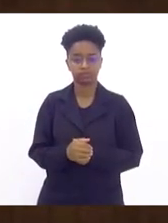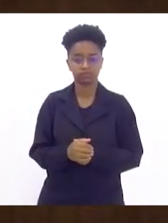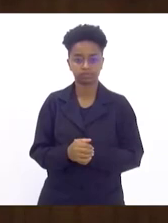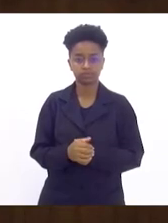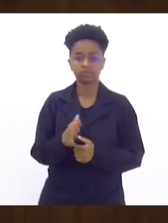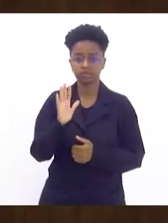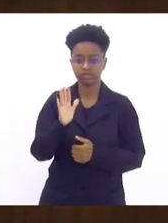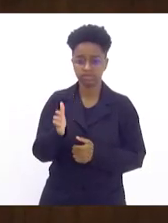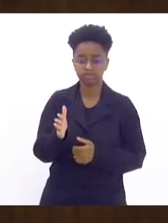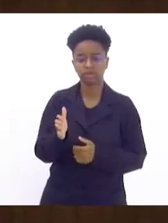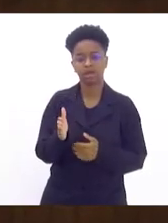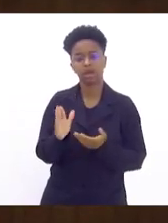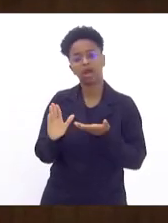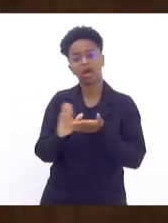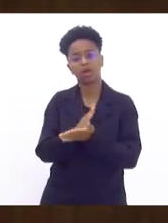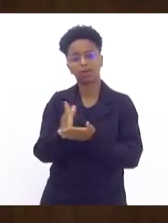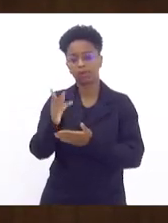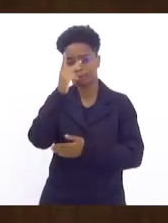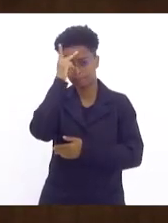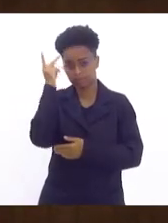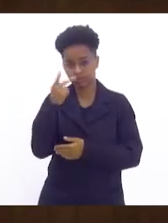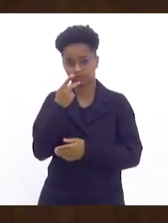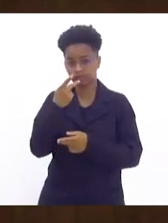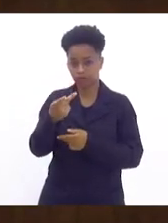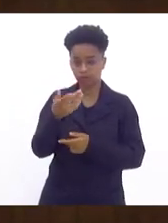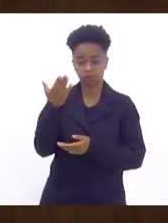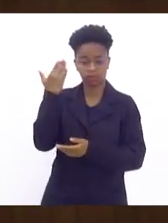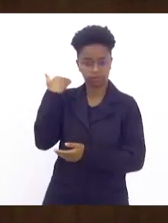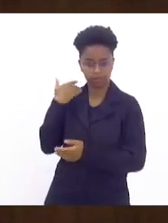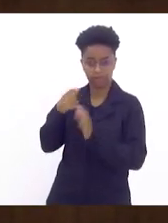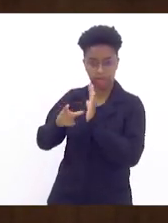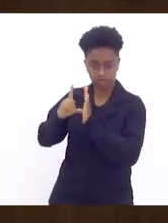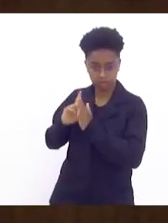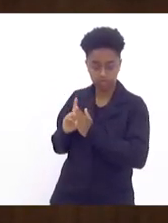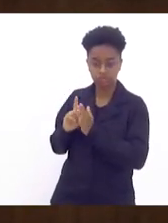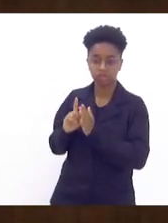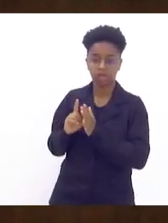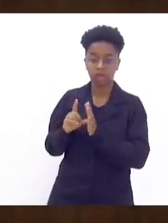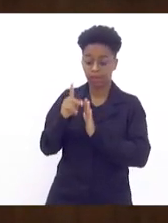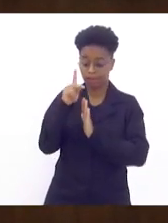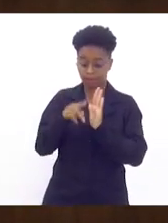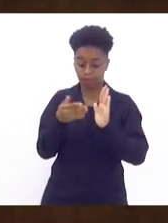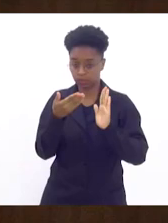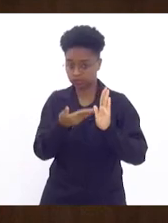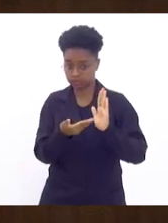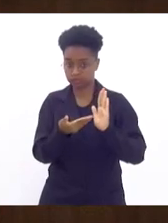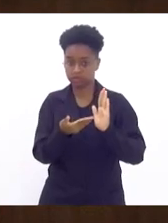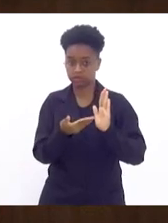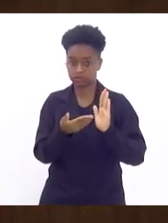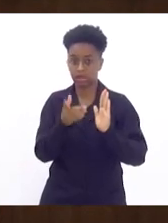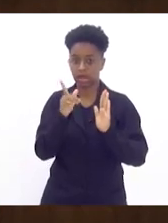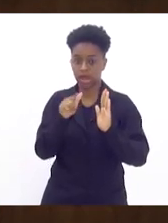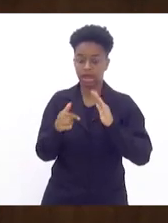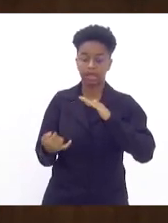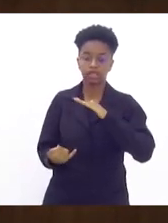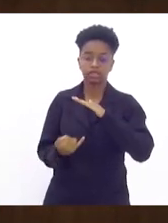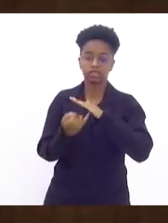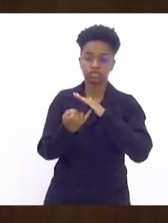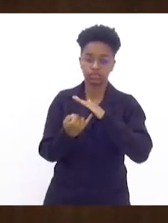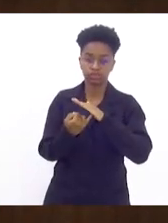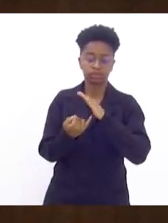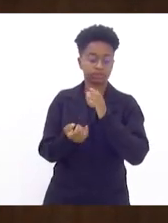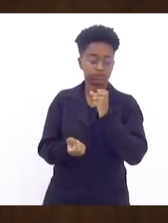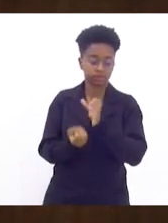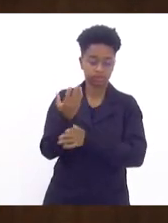disseram já algumas colegas nos comentários anteriores esse projeto que é de instituição da política